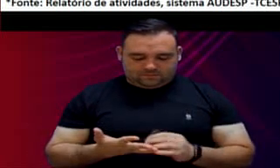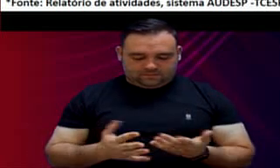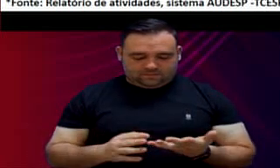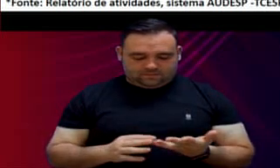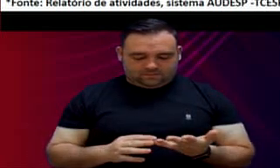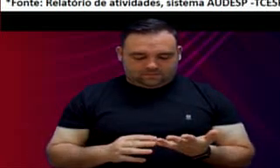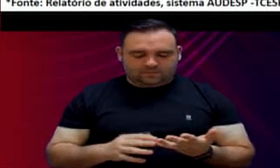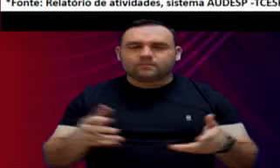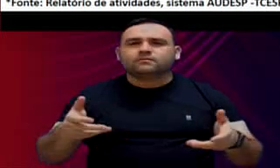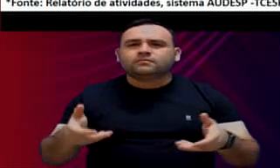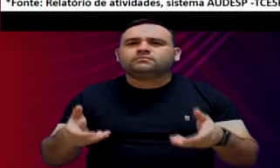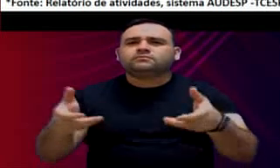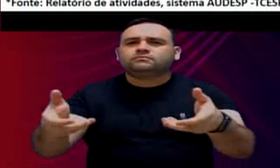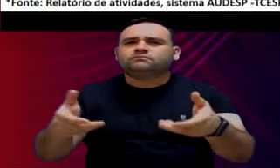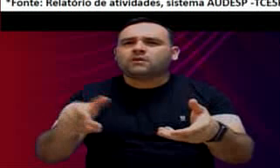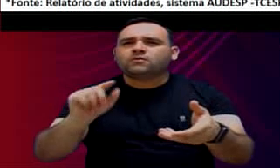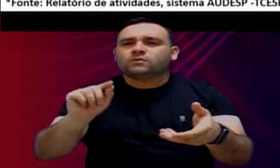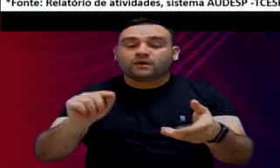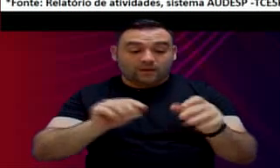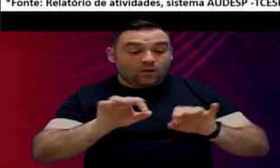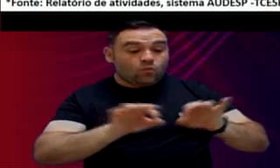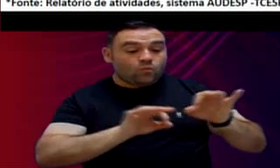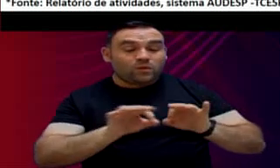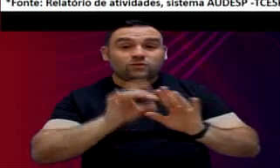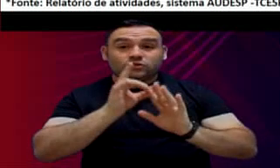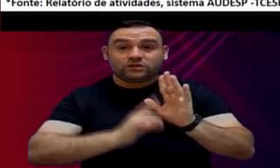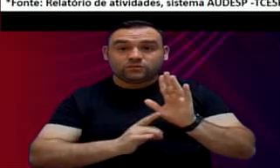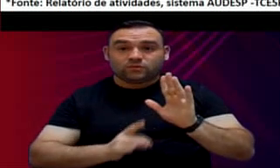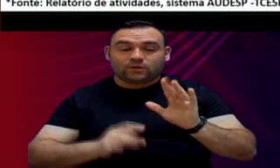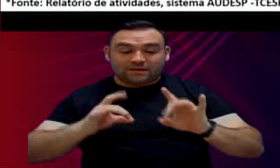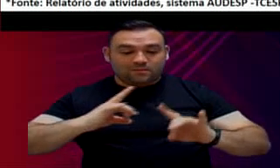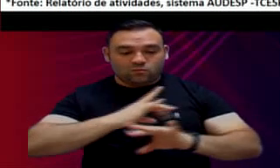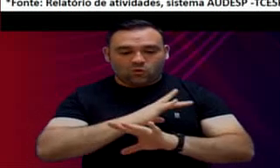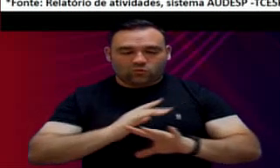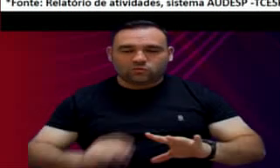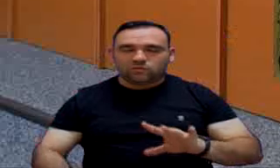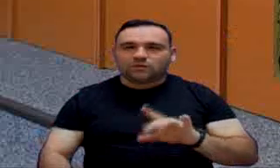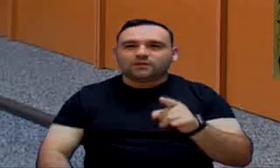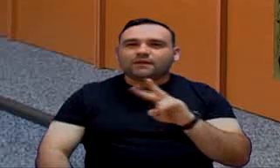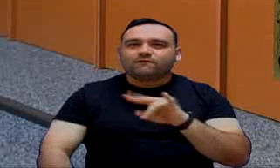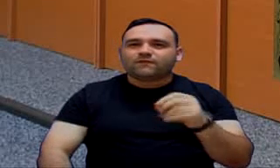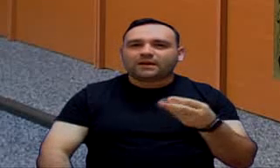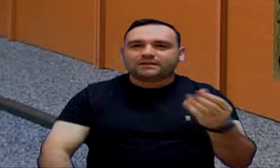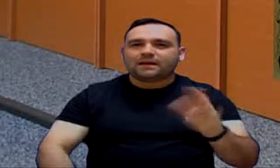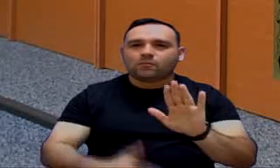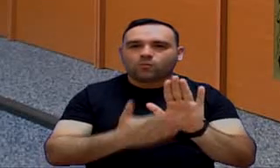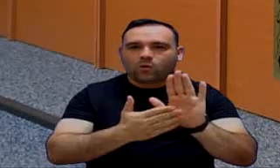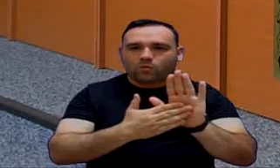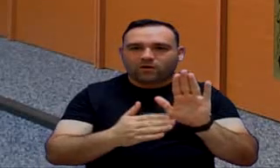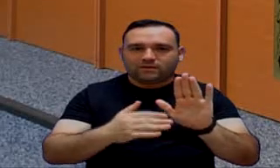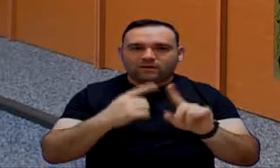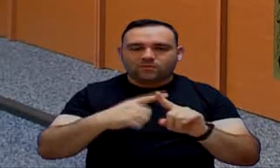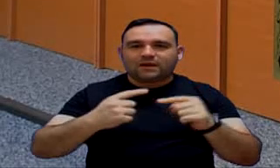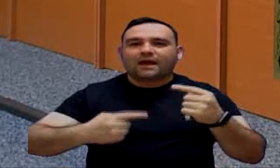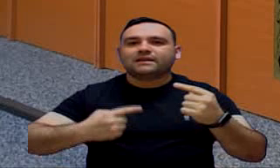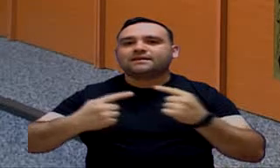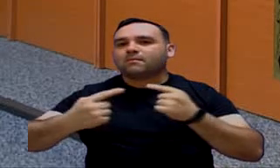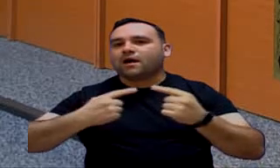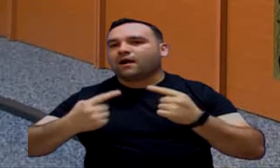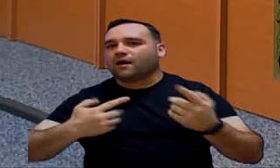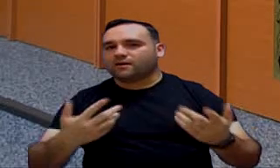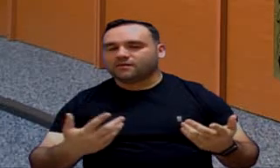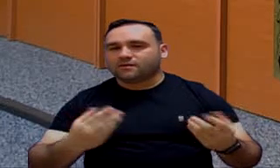entregar o que secretária o plano diretor pronto A senhora vai entregar uma proposta para debate